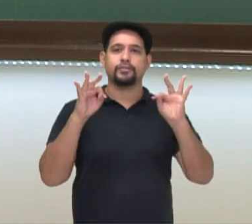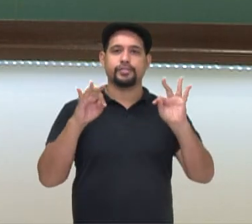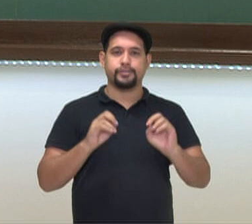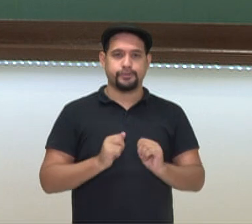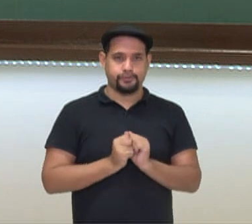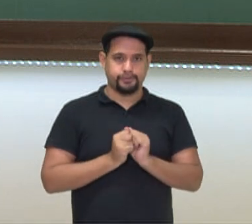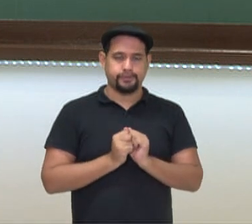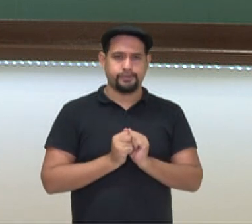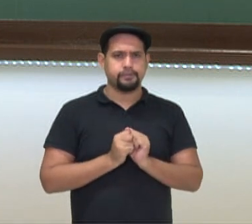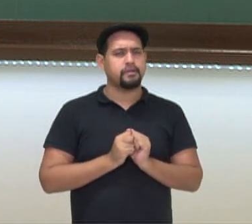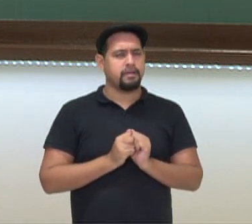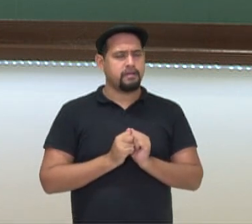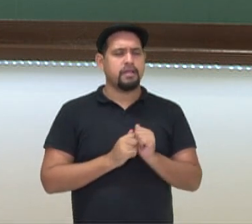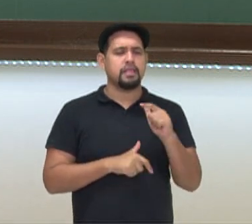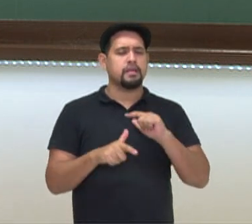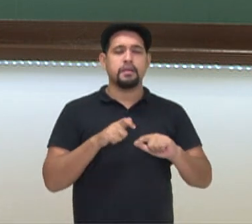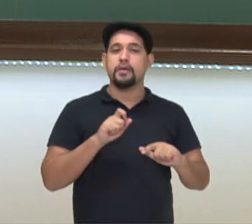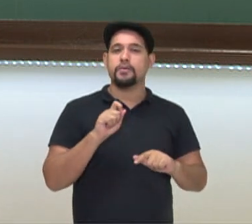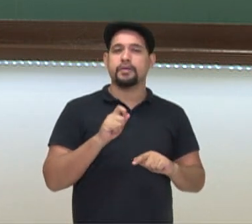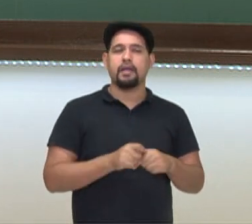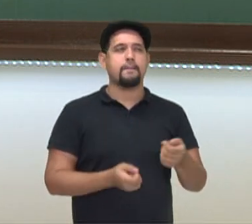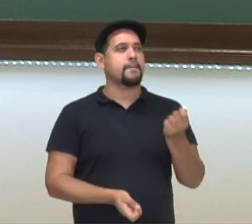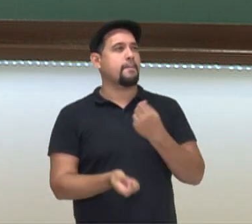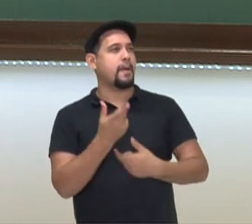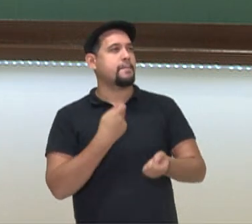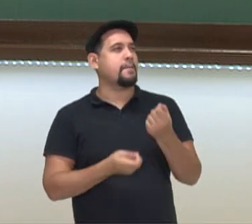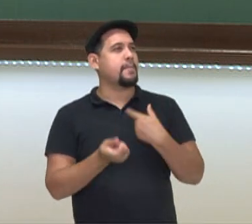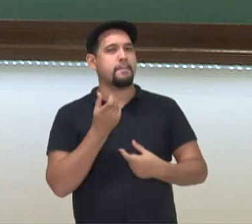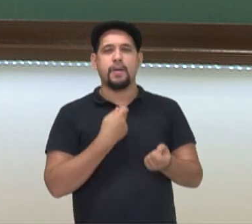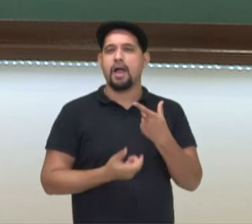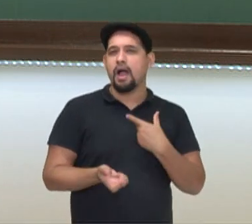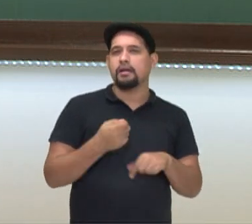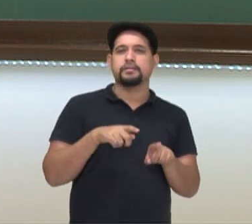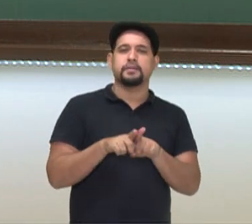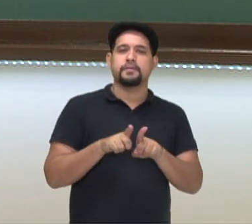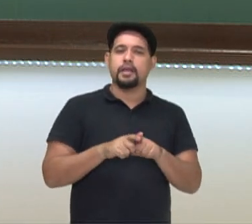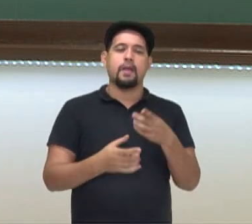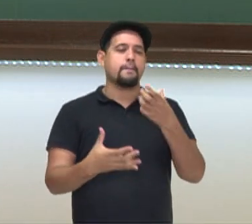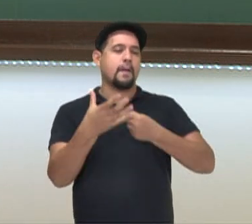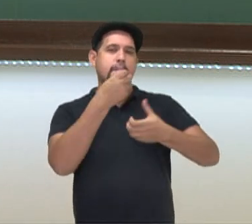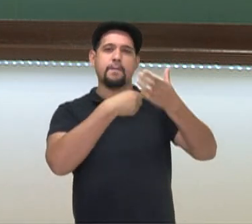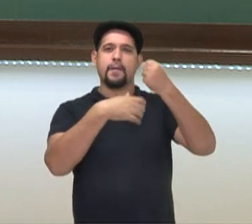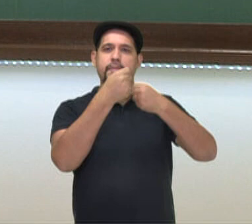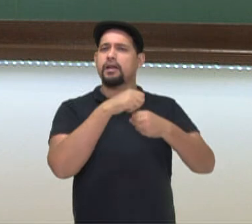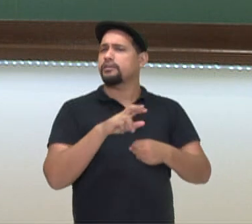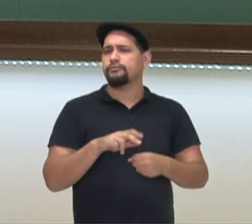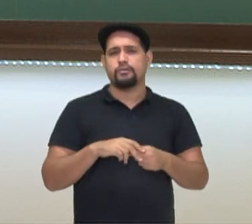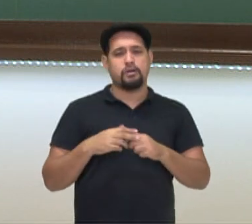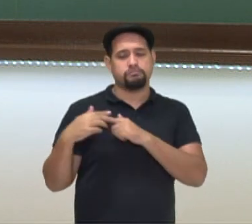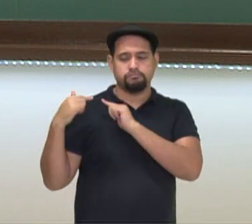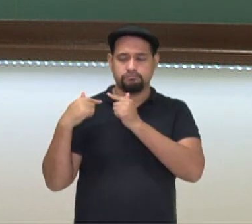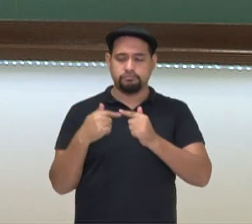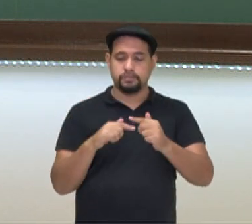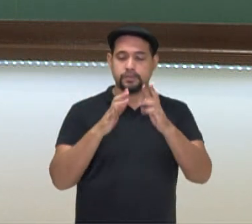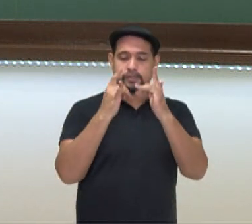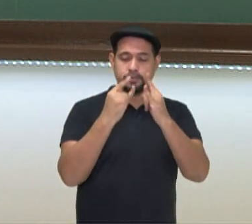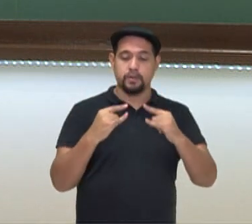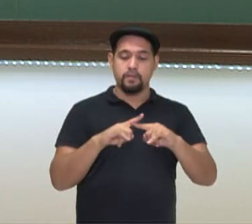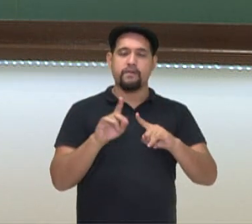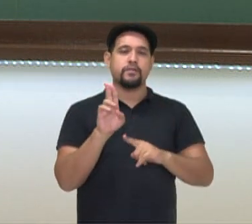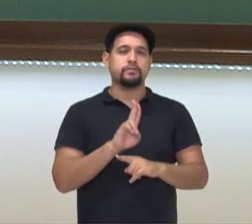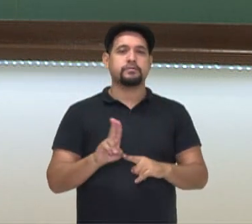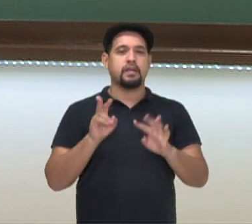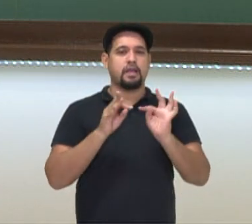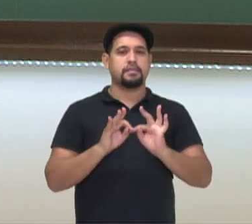presente. Então eles também vão trabalhar acrobacia, malabares, né, como no circo tradicional, mas eles vão colocar